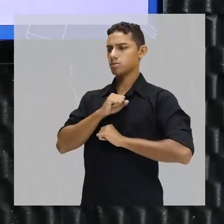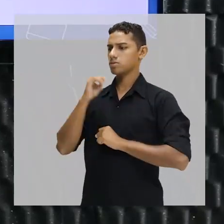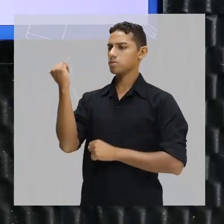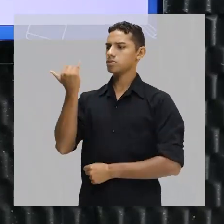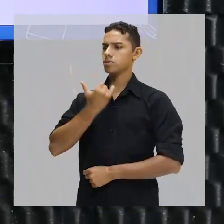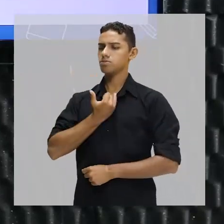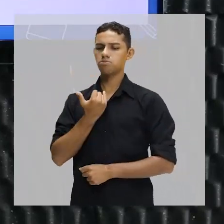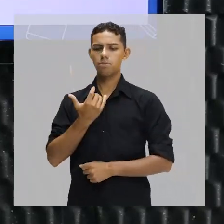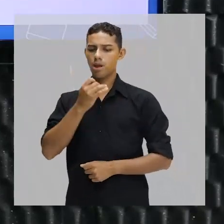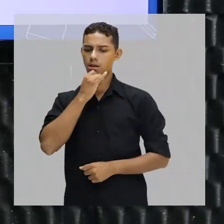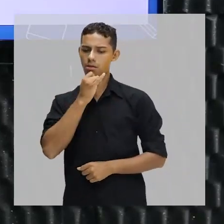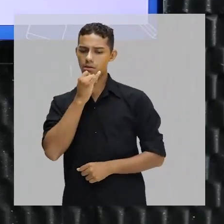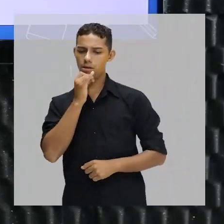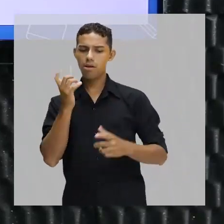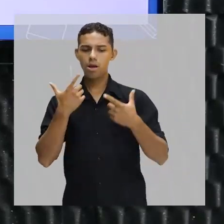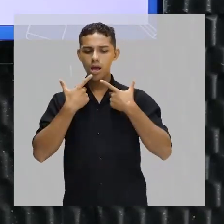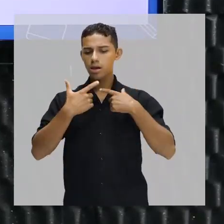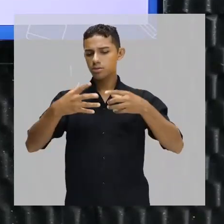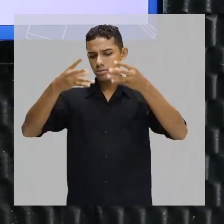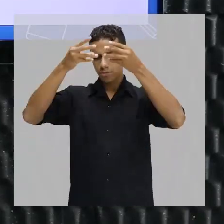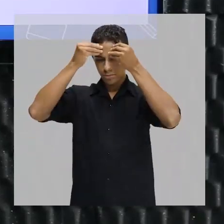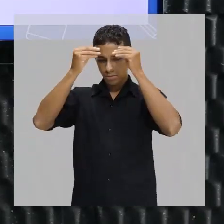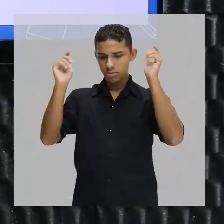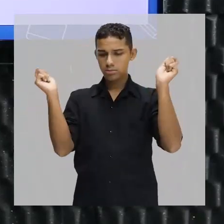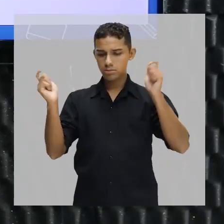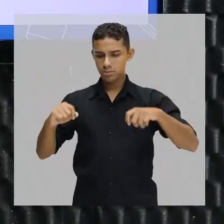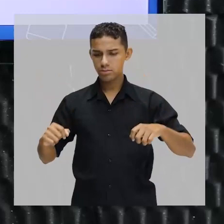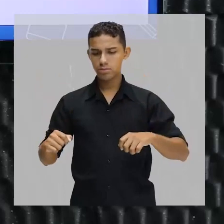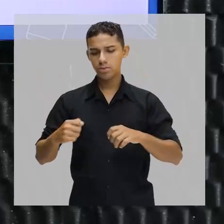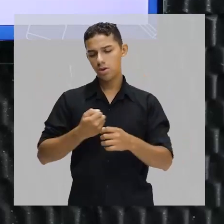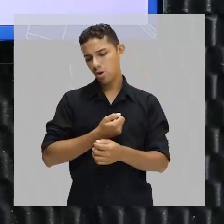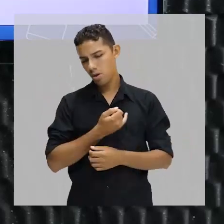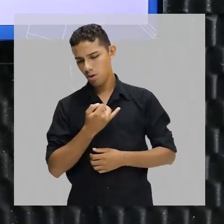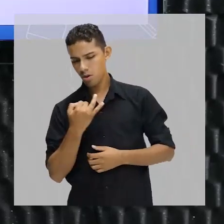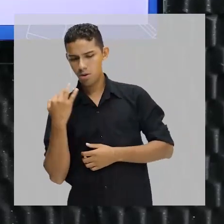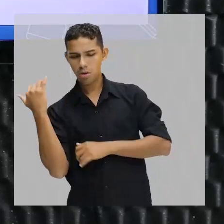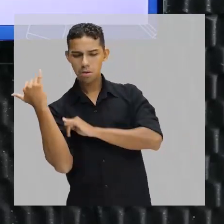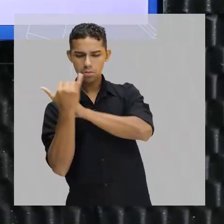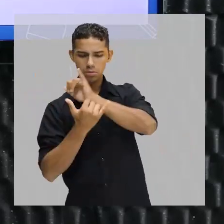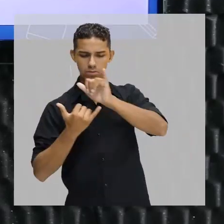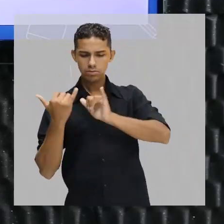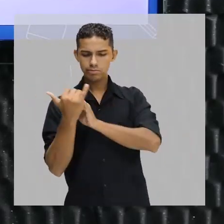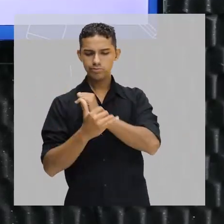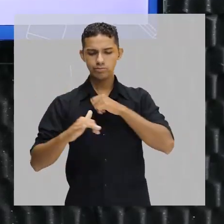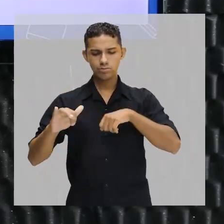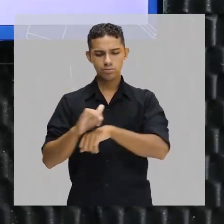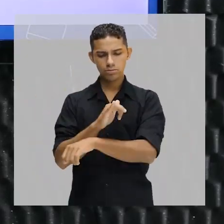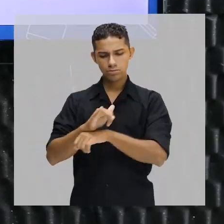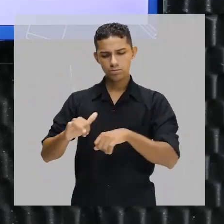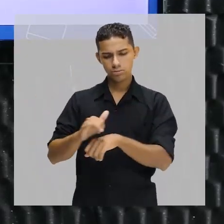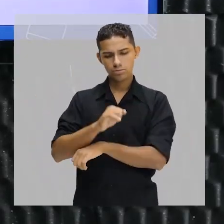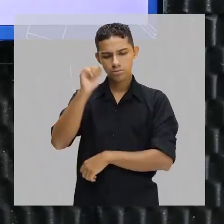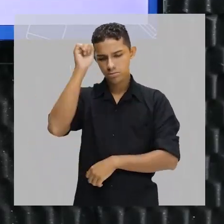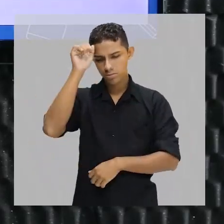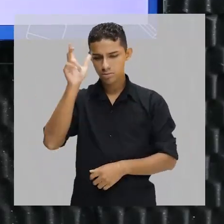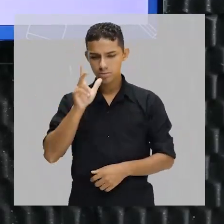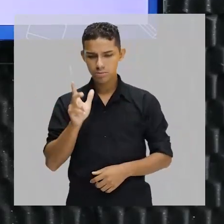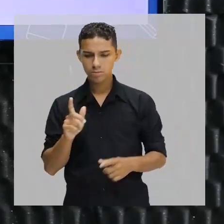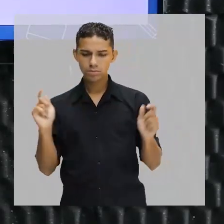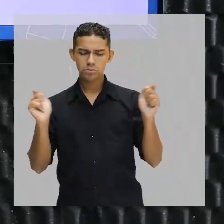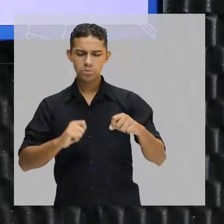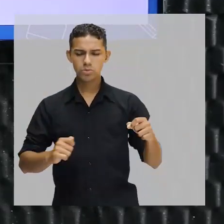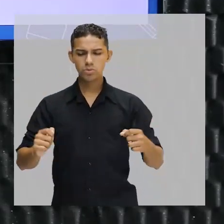saber o nível de linguagem a ser empregado, quantidade de informações e outras estratégias que possam tornar o texto